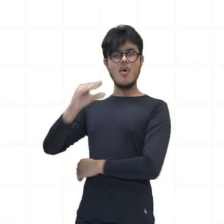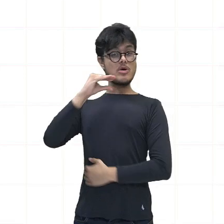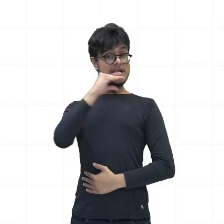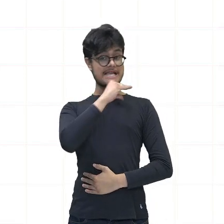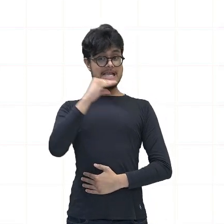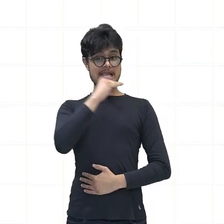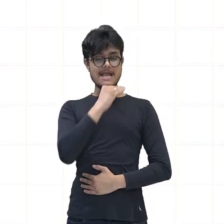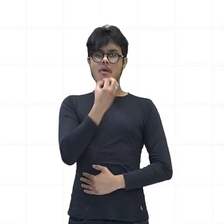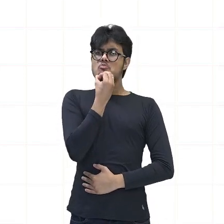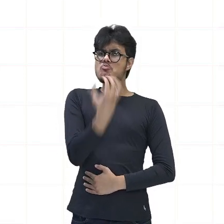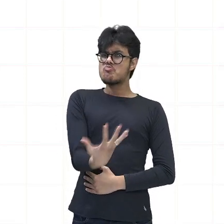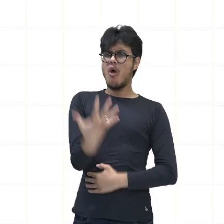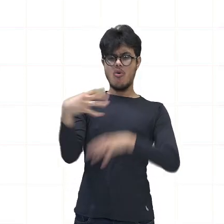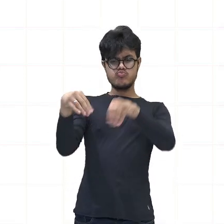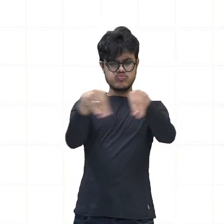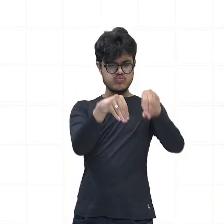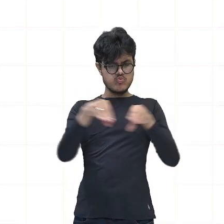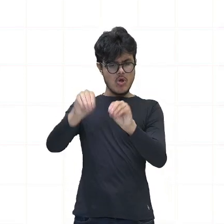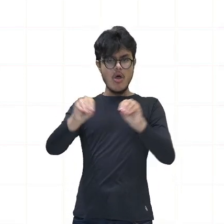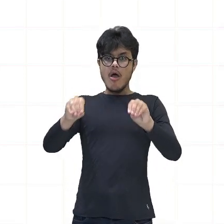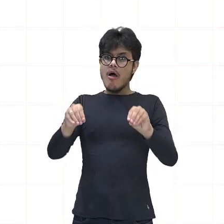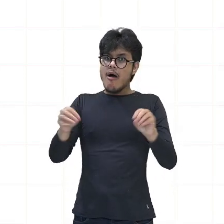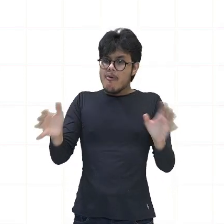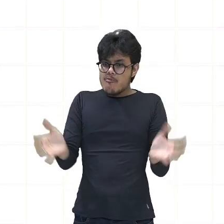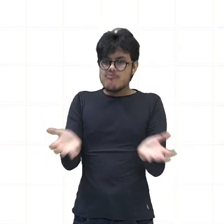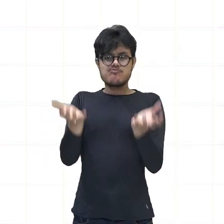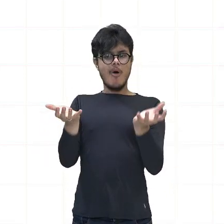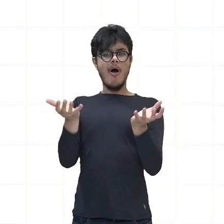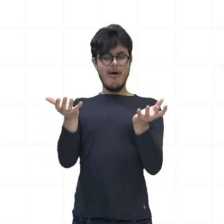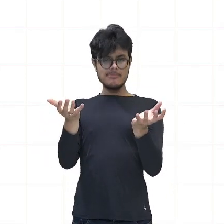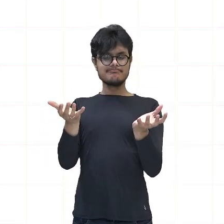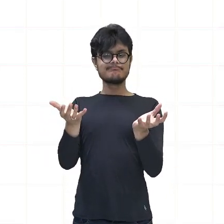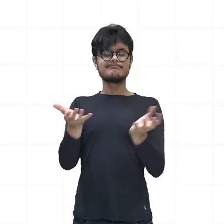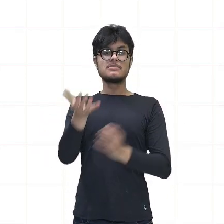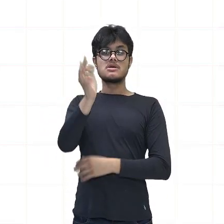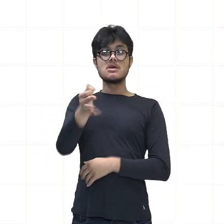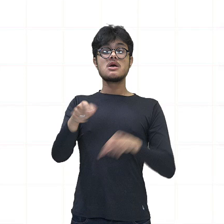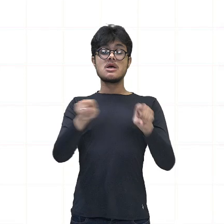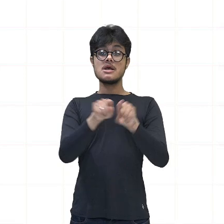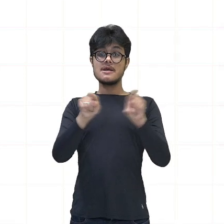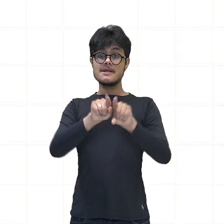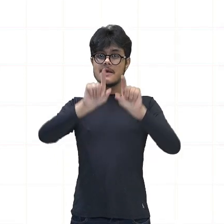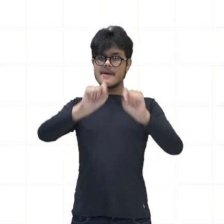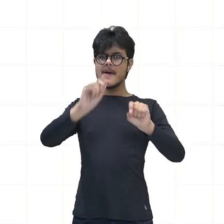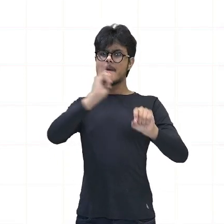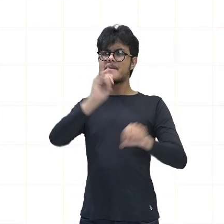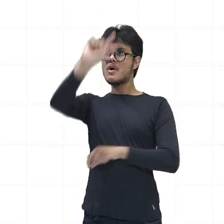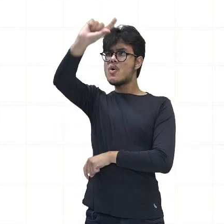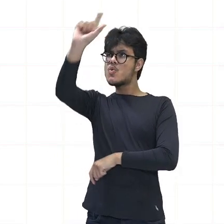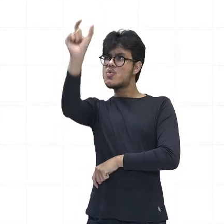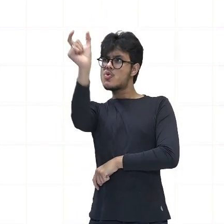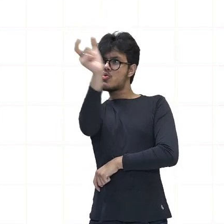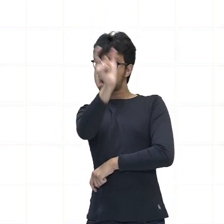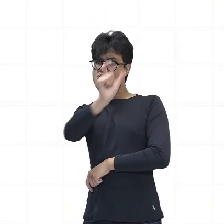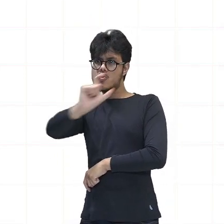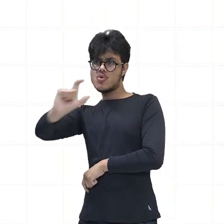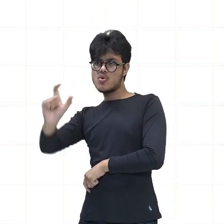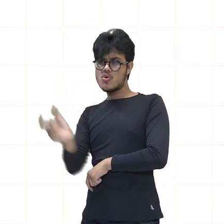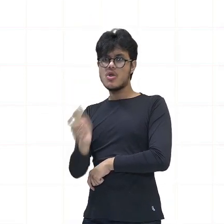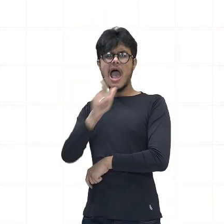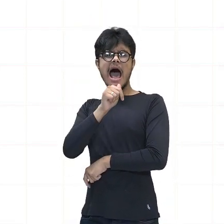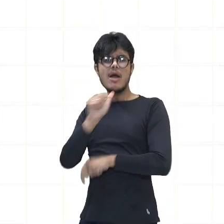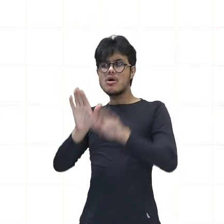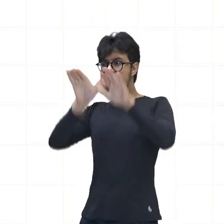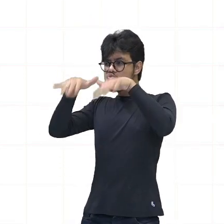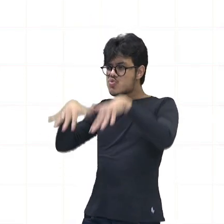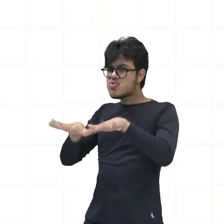solo fértil, que é também chamado de solo massapê, e também a proximidade da região ali próximo ao mar, em contato